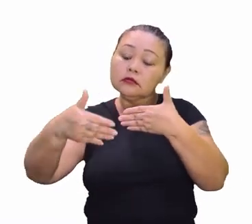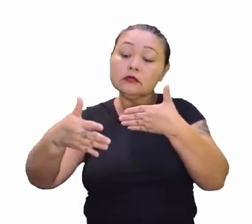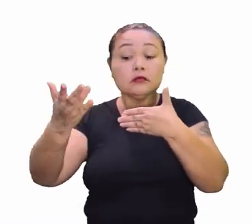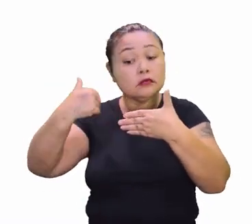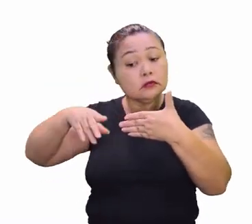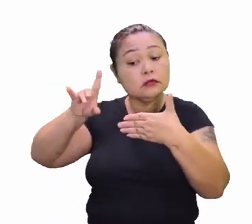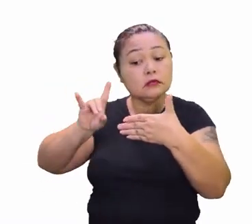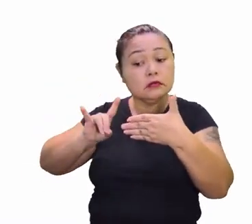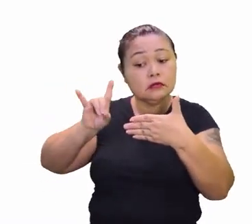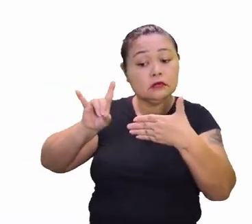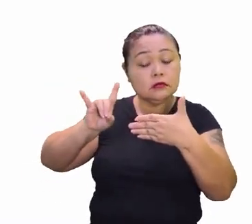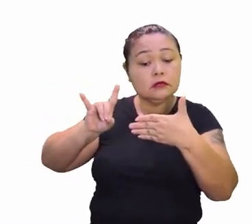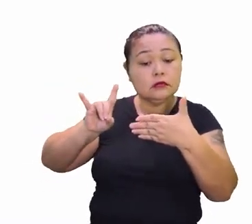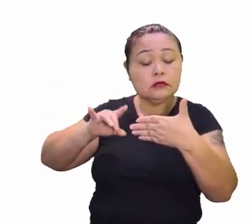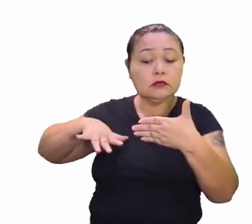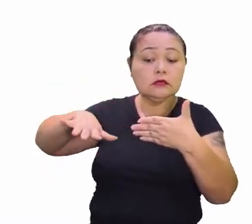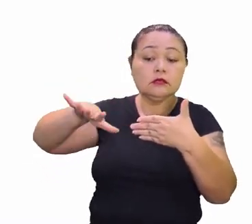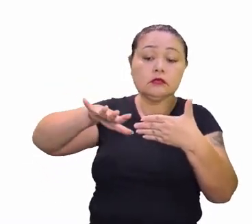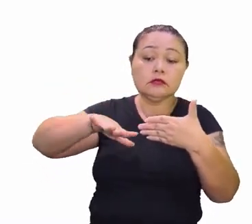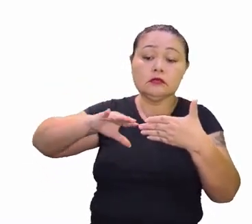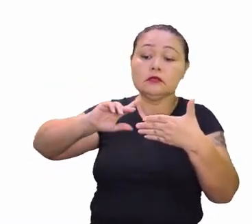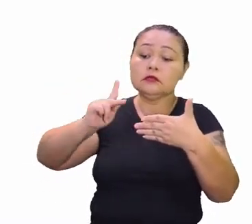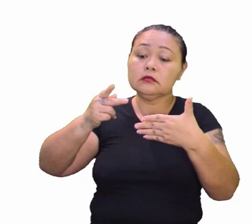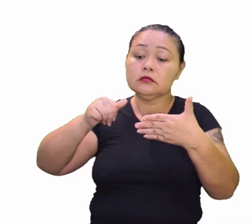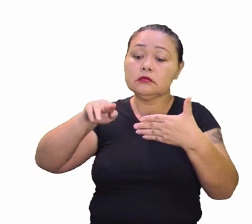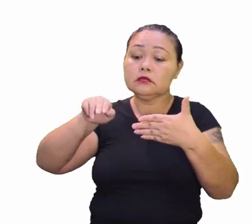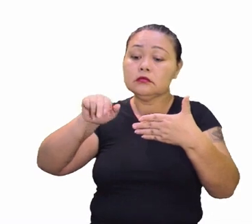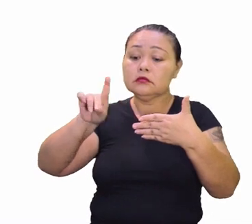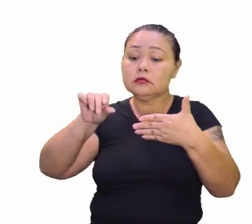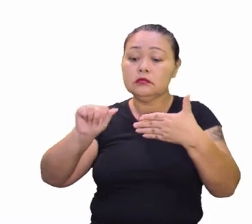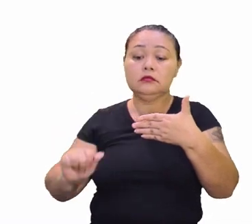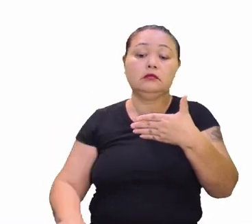na Bolívia mesmo, na Serra da Cochabamba.